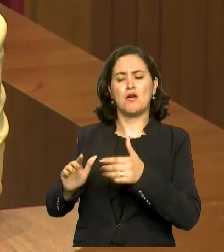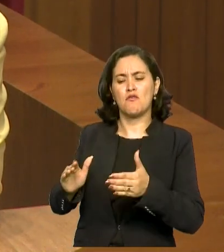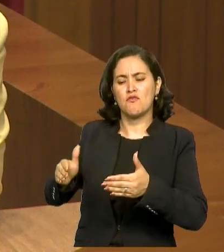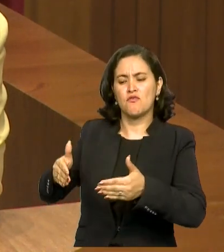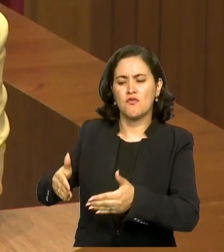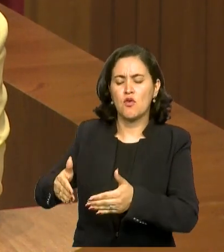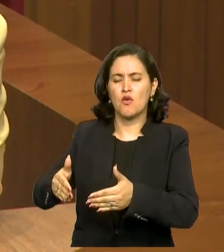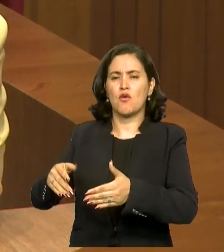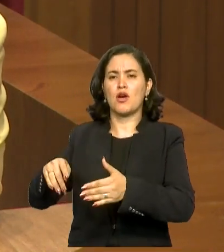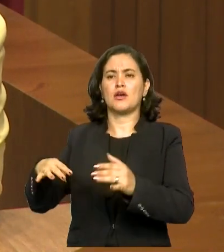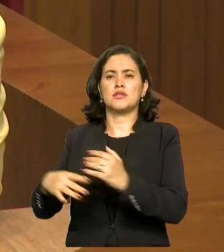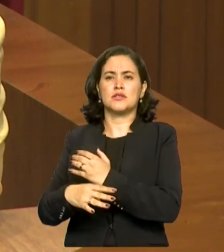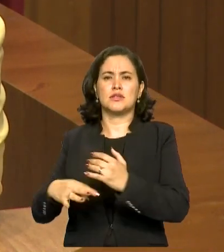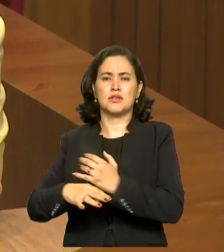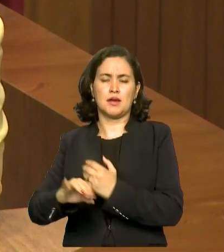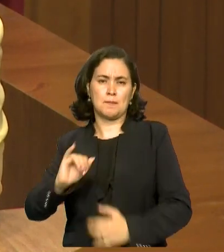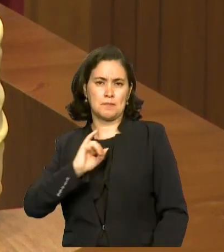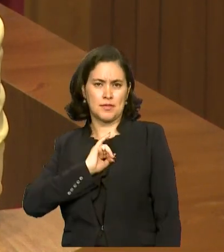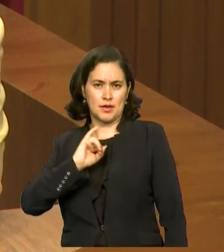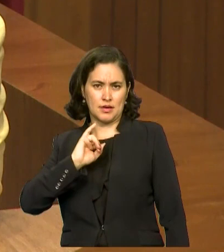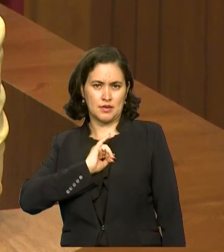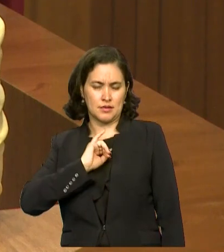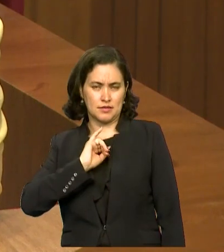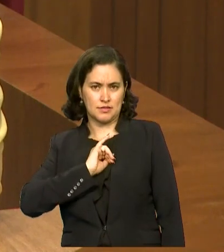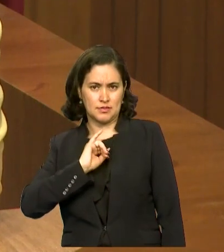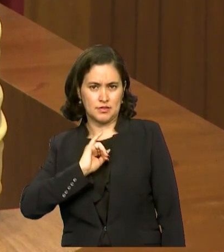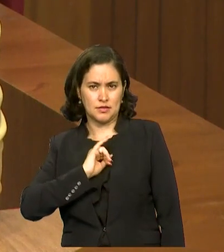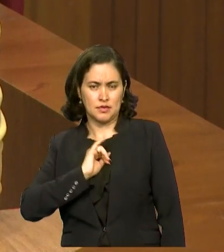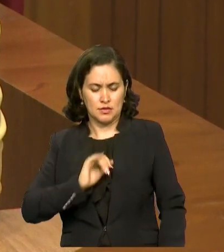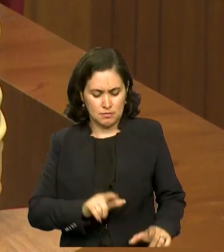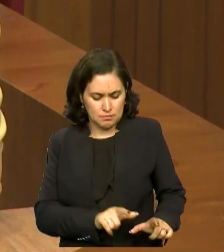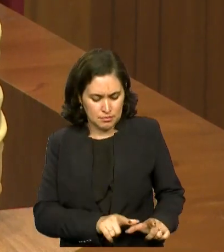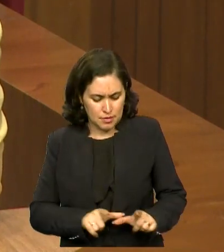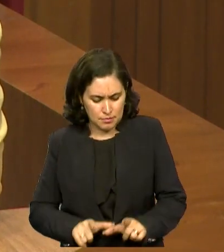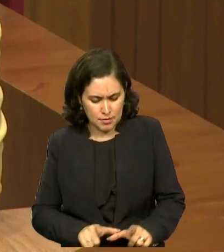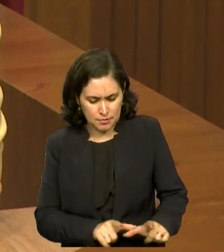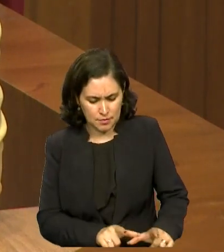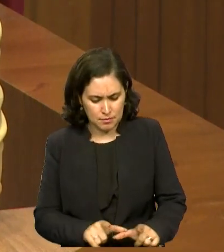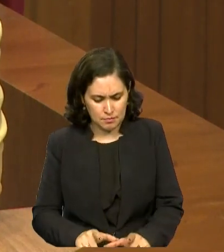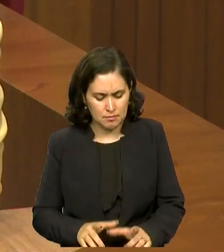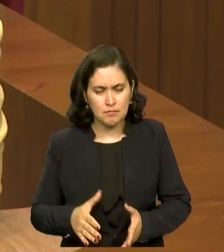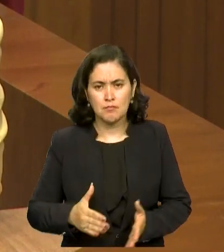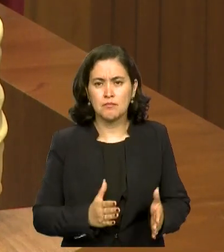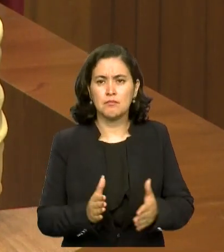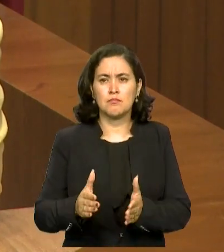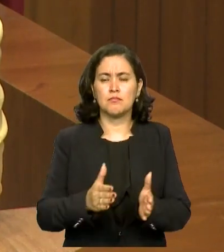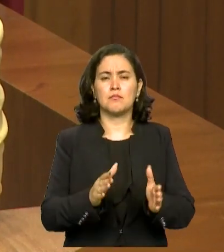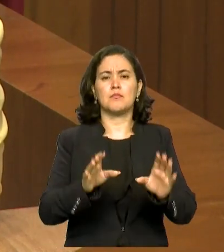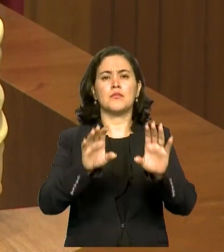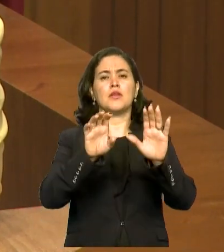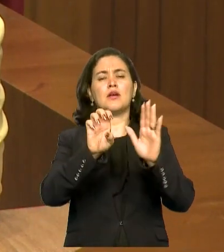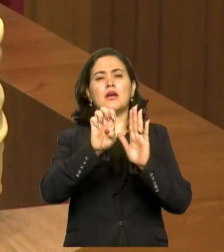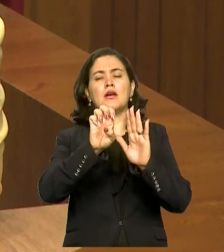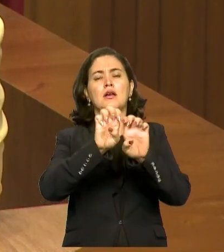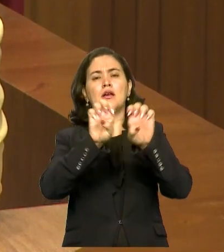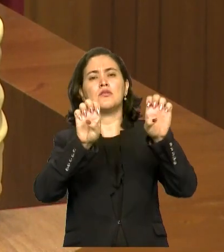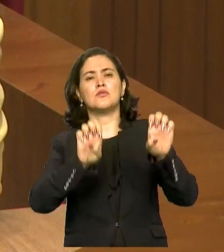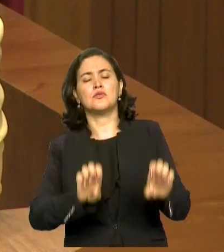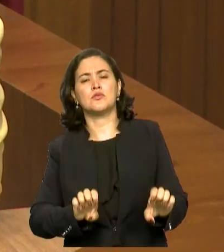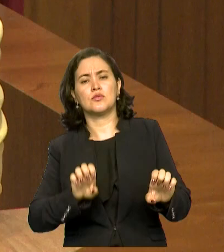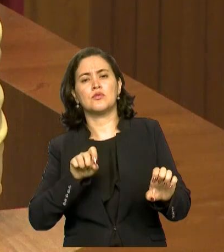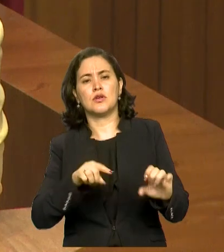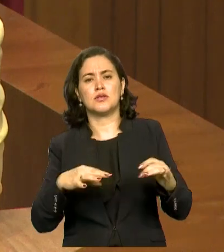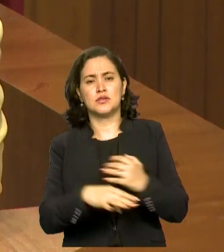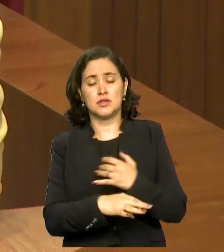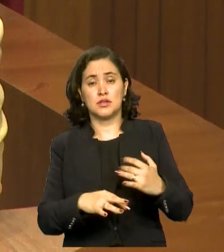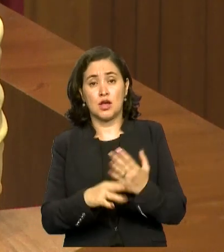as pavimentações em bloco na infraestrutura ali da nossa cidade. Estamos hoje pavimentando a Rua da